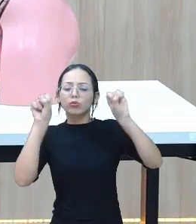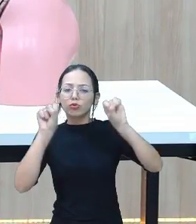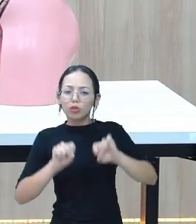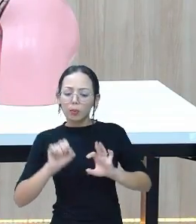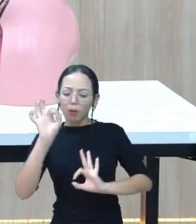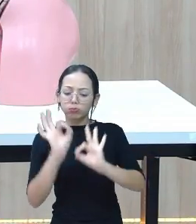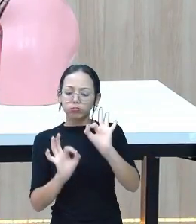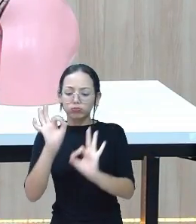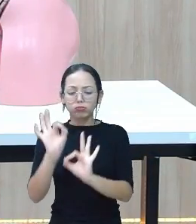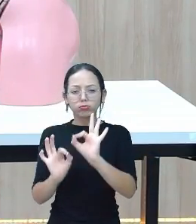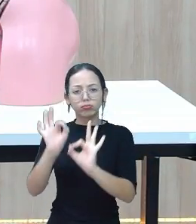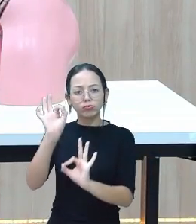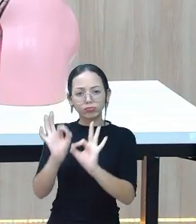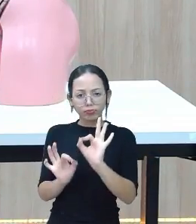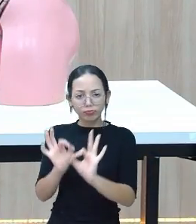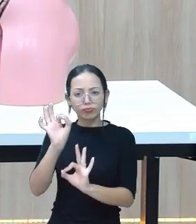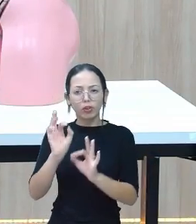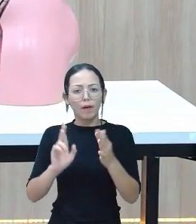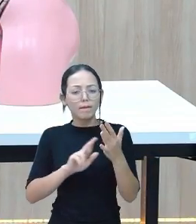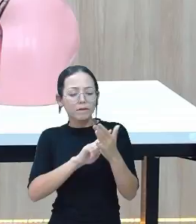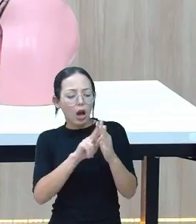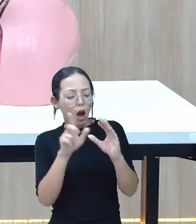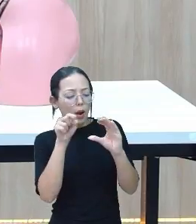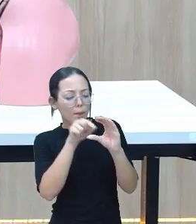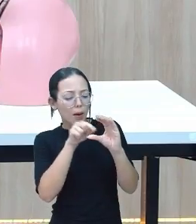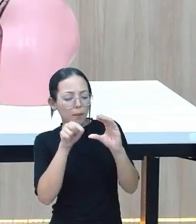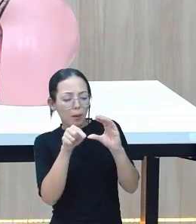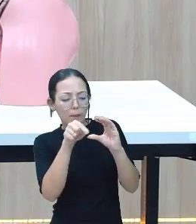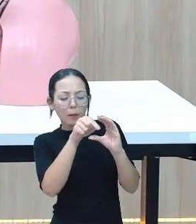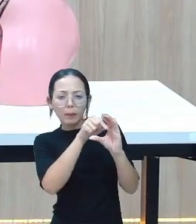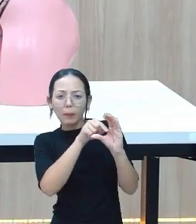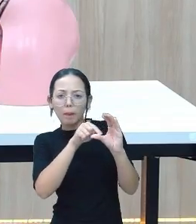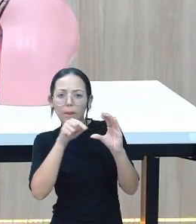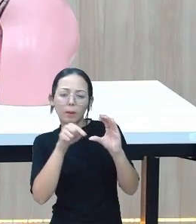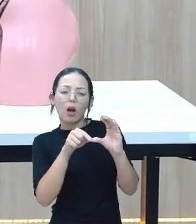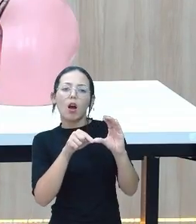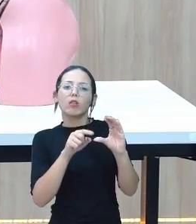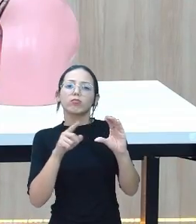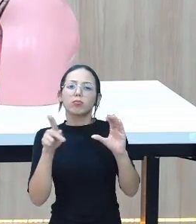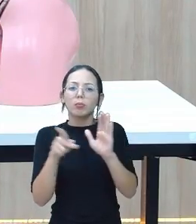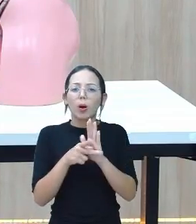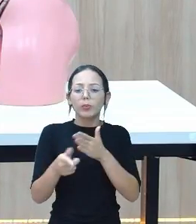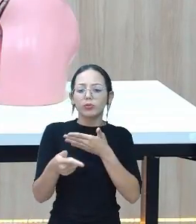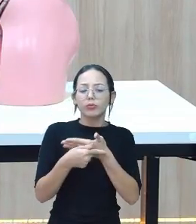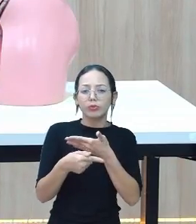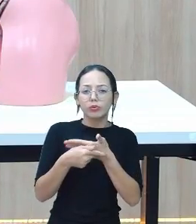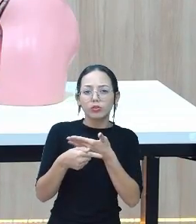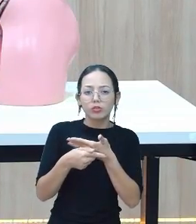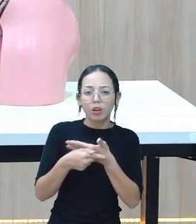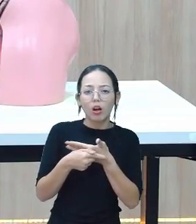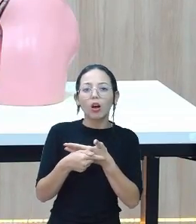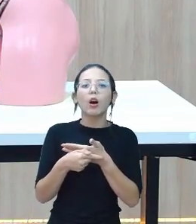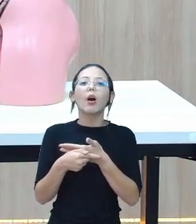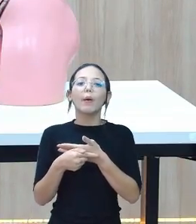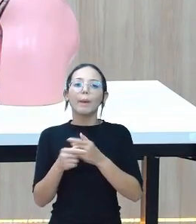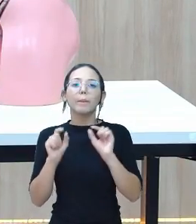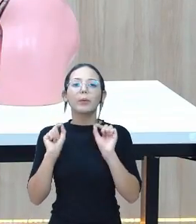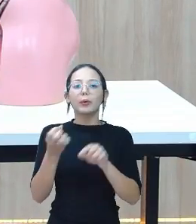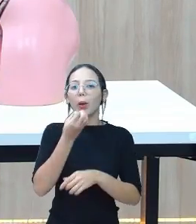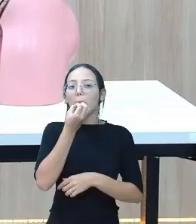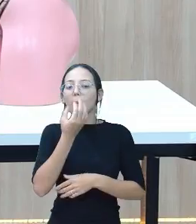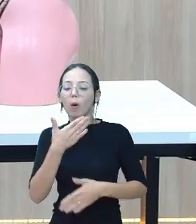bem organizado. Várias organelas, cada uma realizando a sua função para o